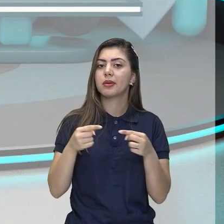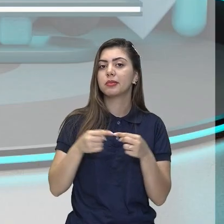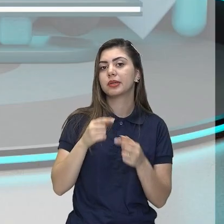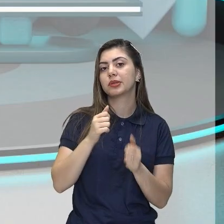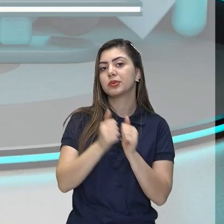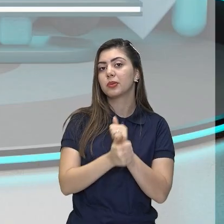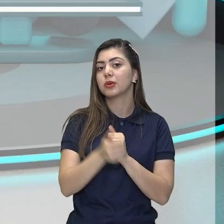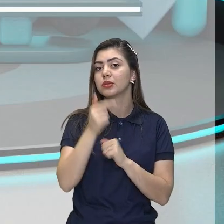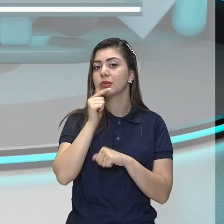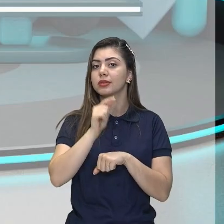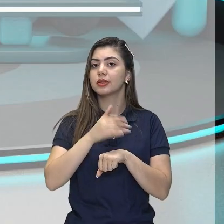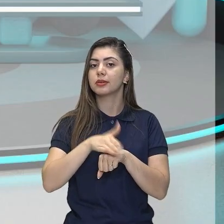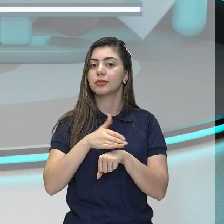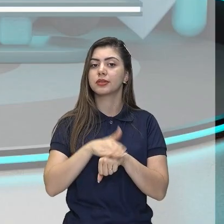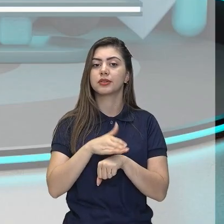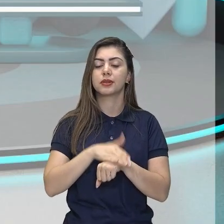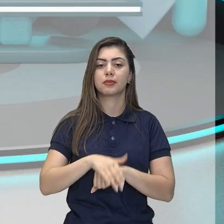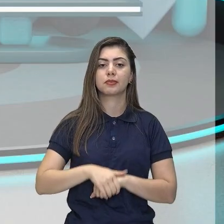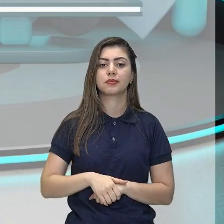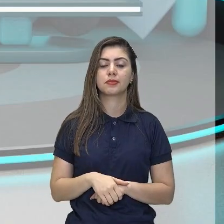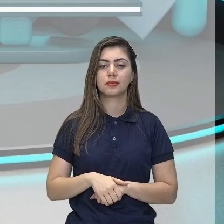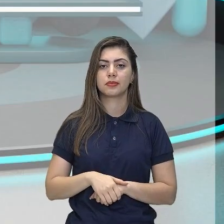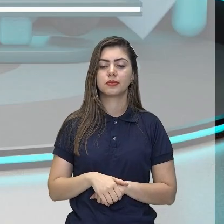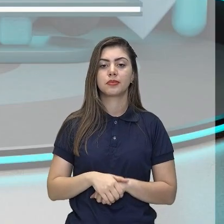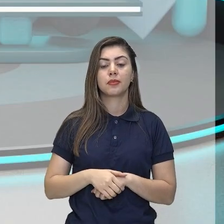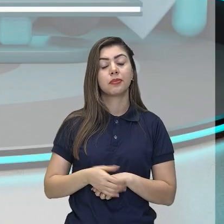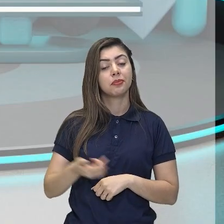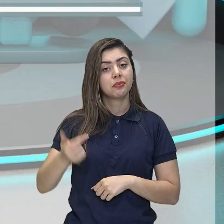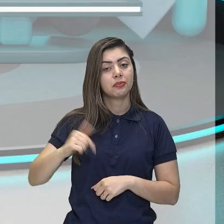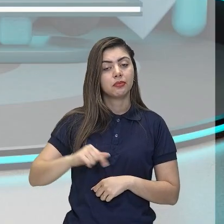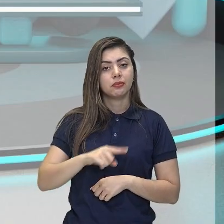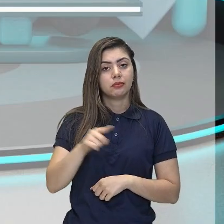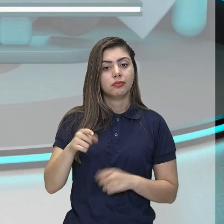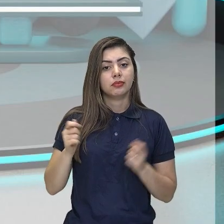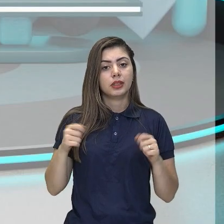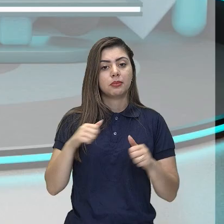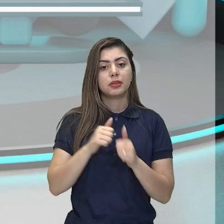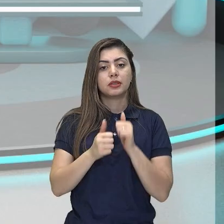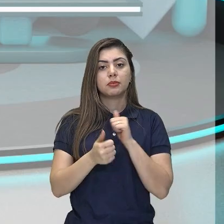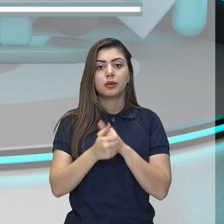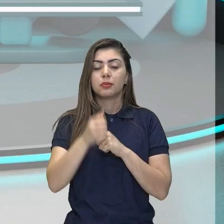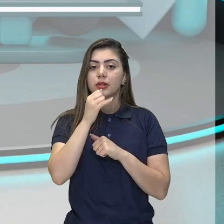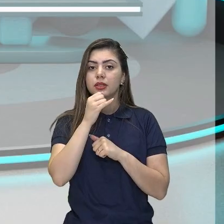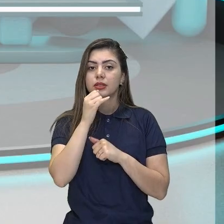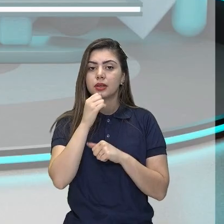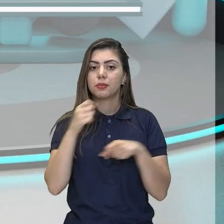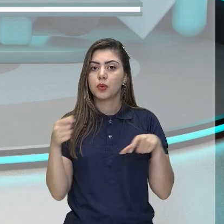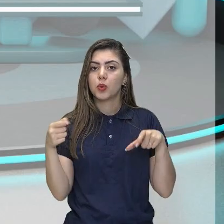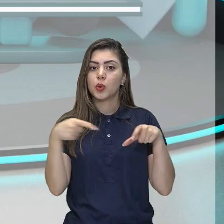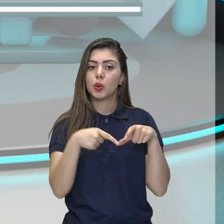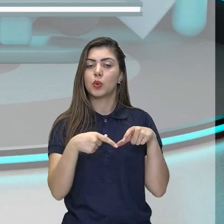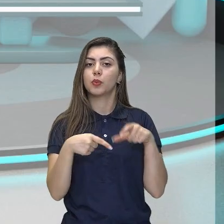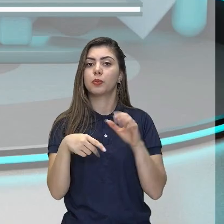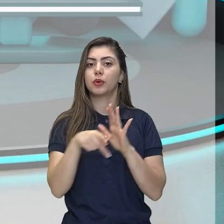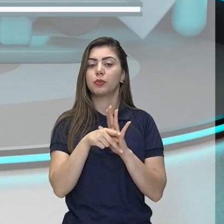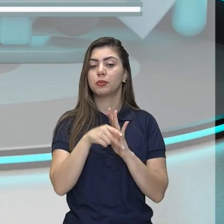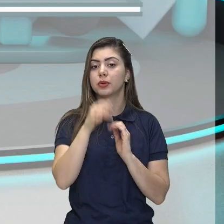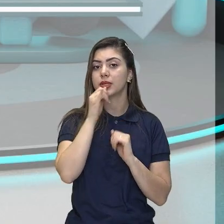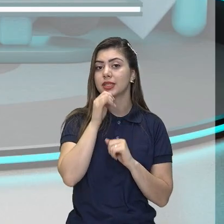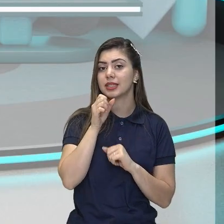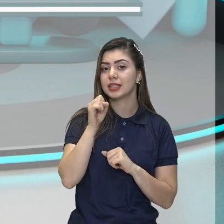jogo. Você pode utilizar também a adaptação dos gols especiais, que é assim, se o aluno